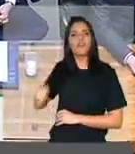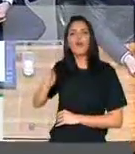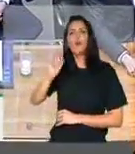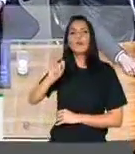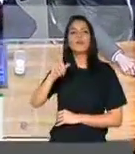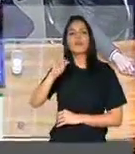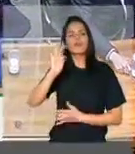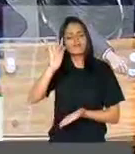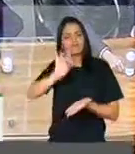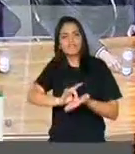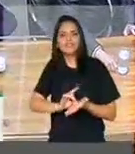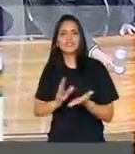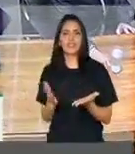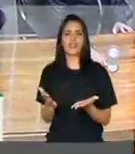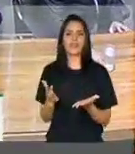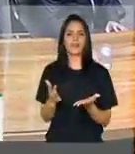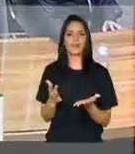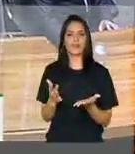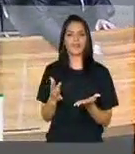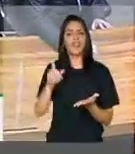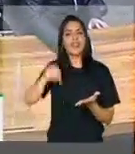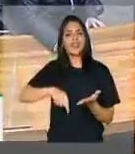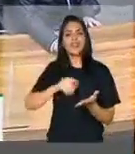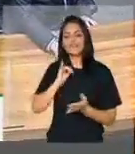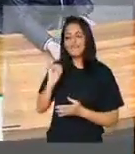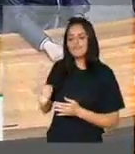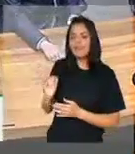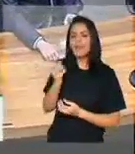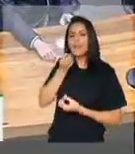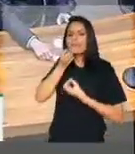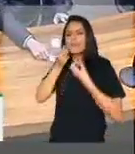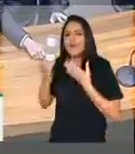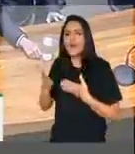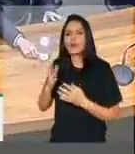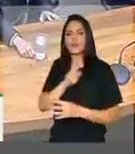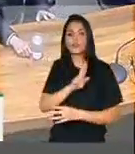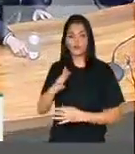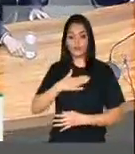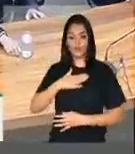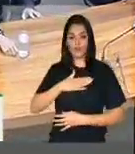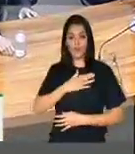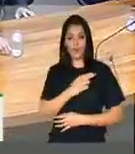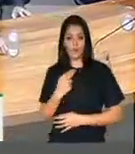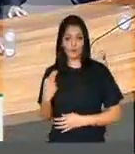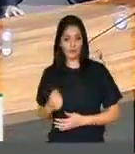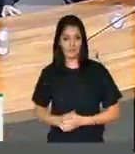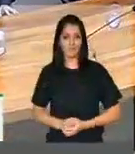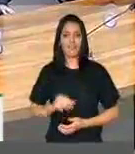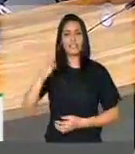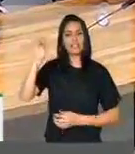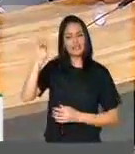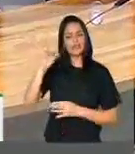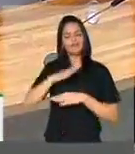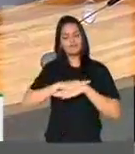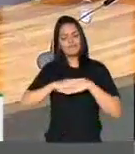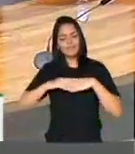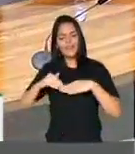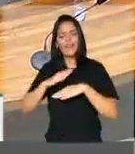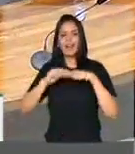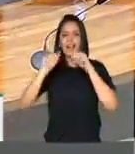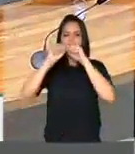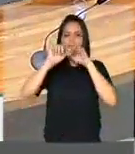tão sinceras, e Deus abençoe que as vidas de cada um de nós possam ser, na medida de nossas